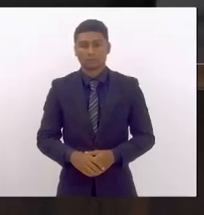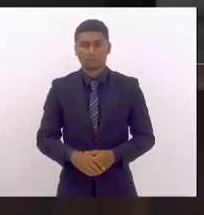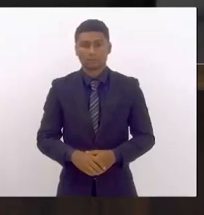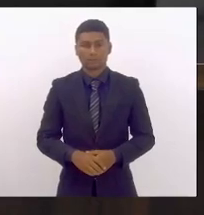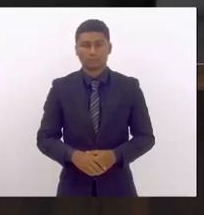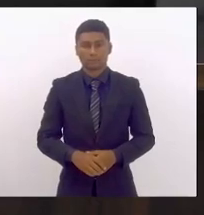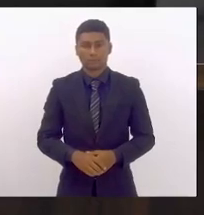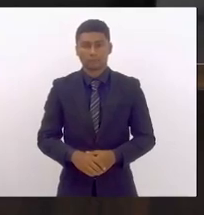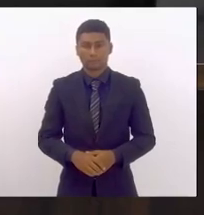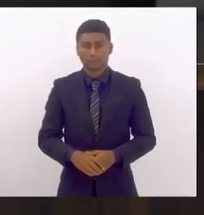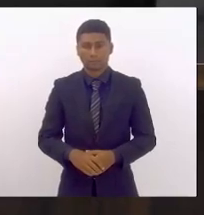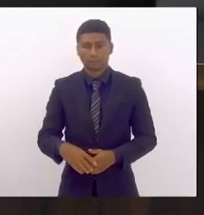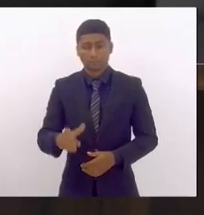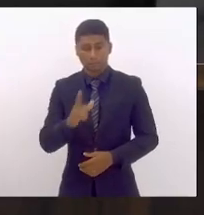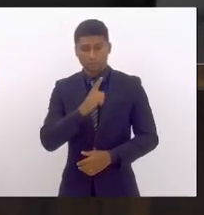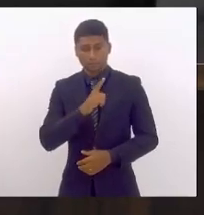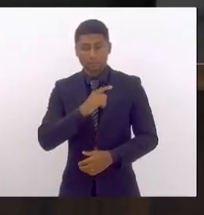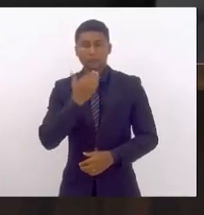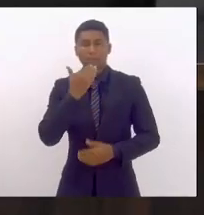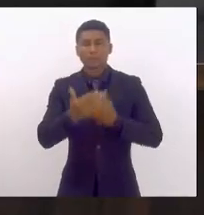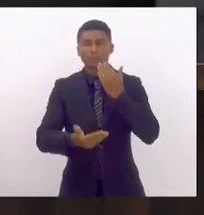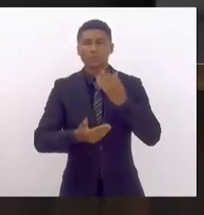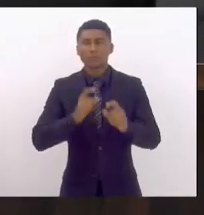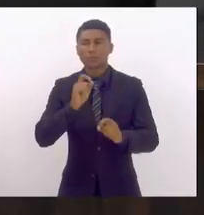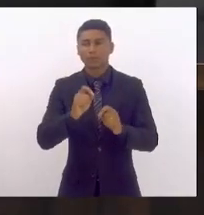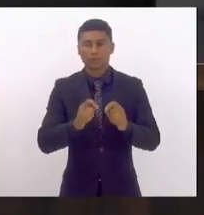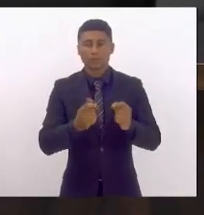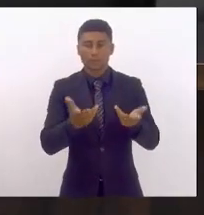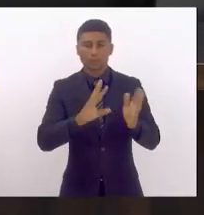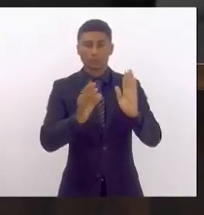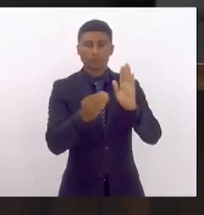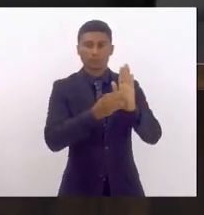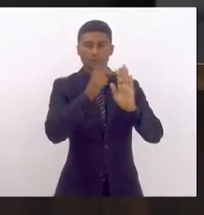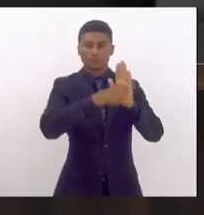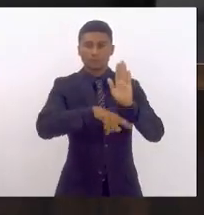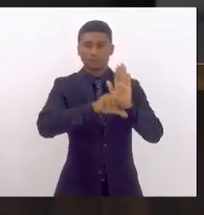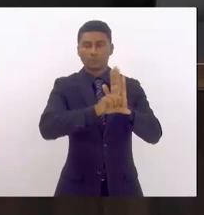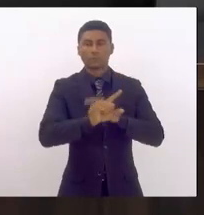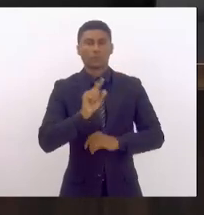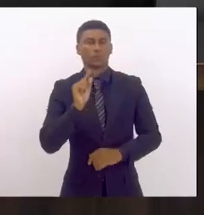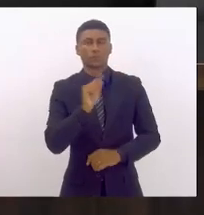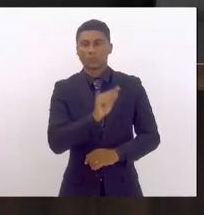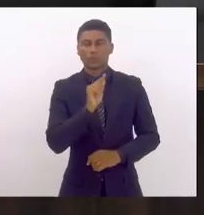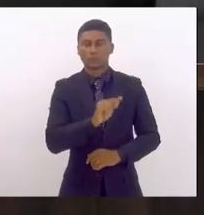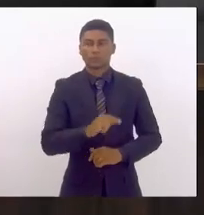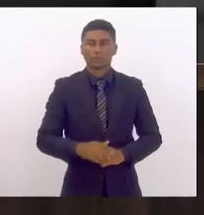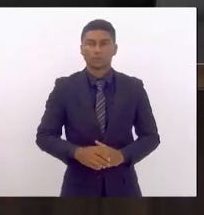a sobre a mesa requerimento requer a inclusão na ordem do dia dos seguintes projetos